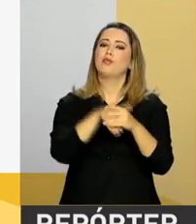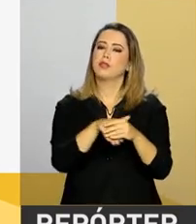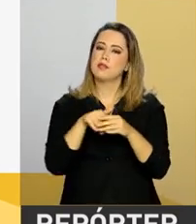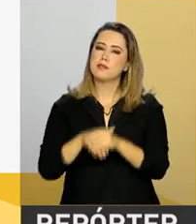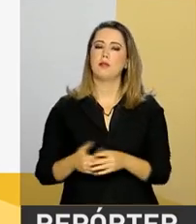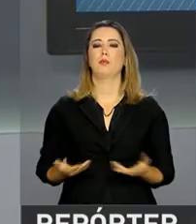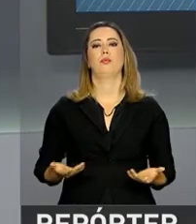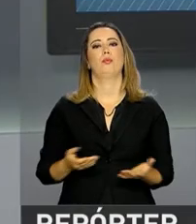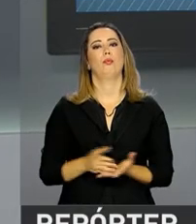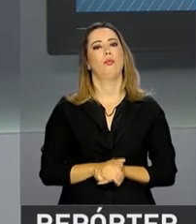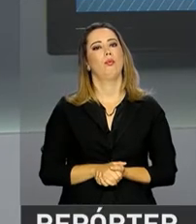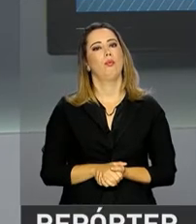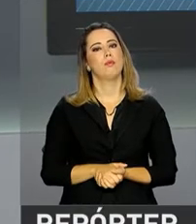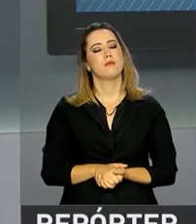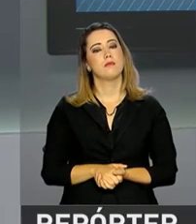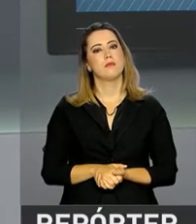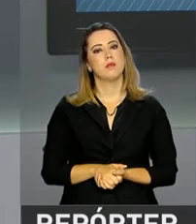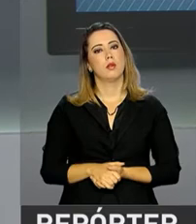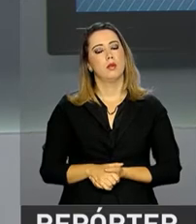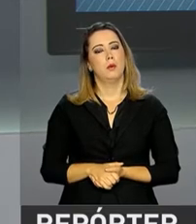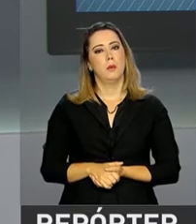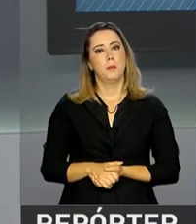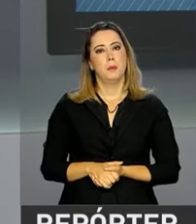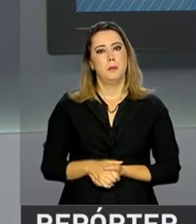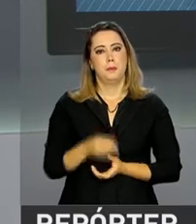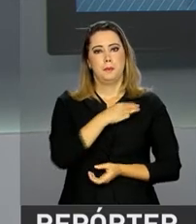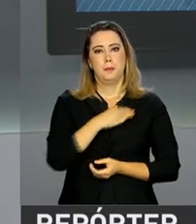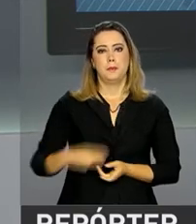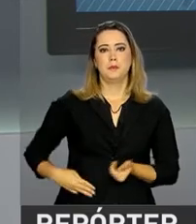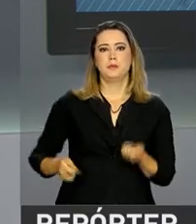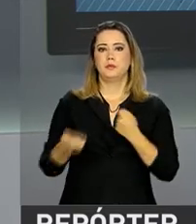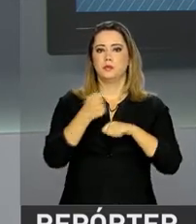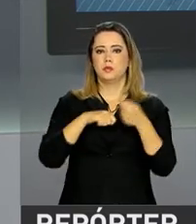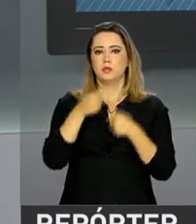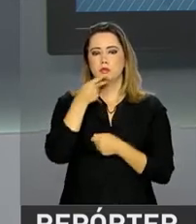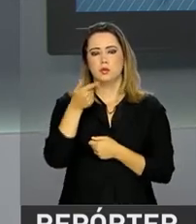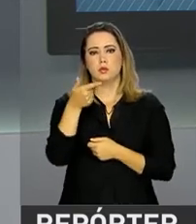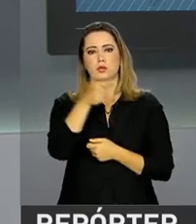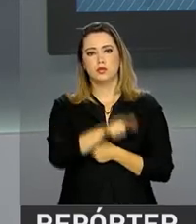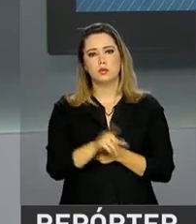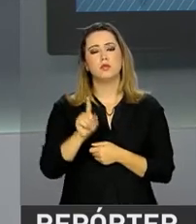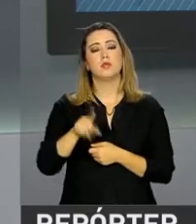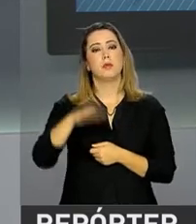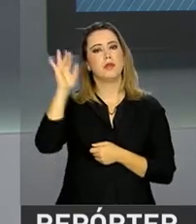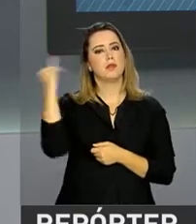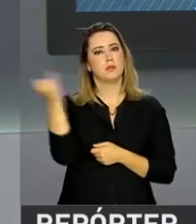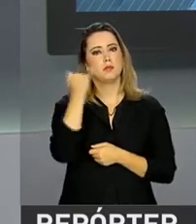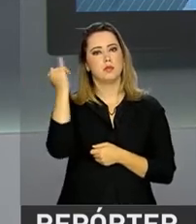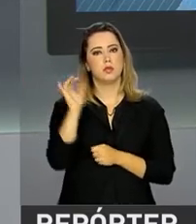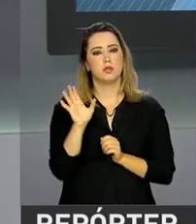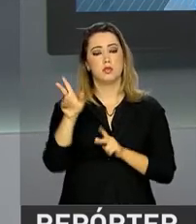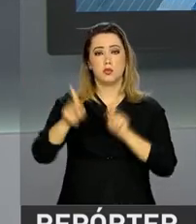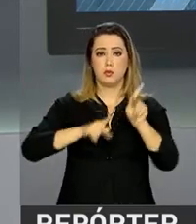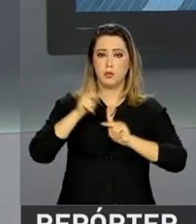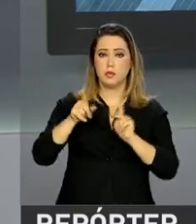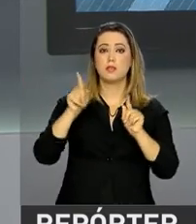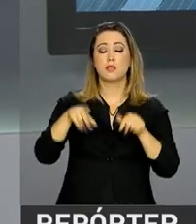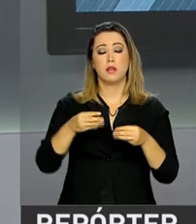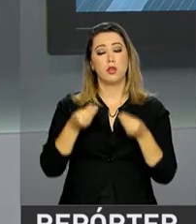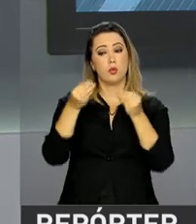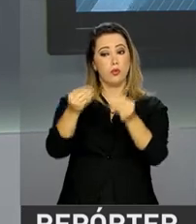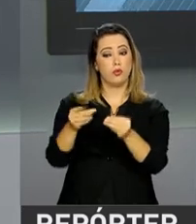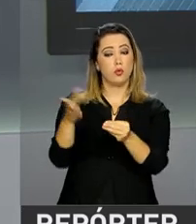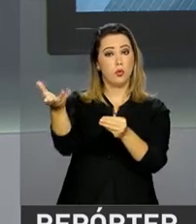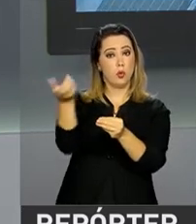anos o ministro da fazenda voltou a destacar que o mais relevante para a população é saber que terá a garantia